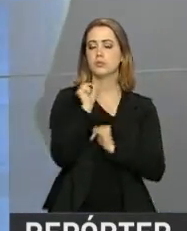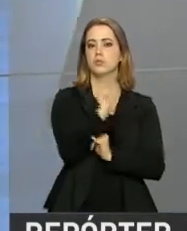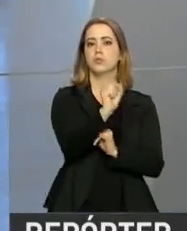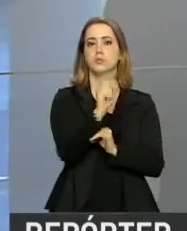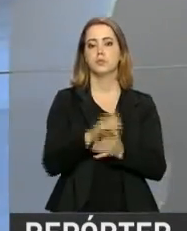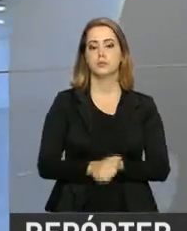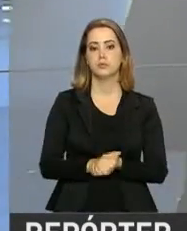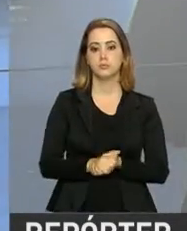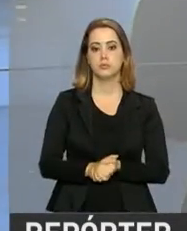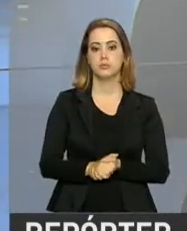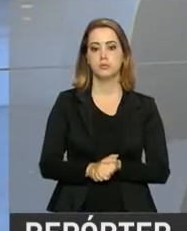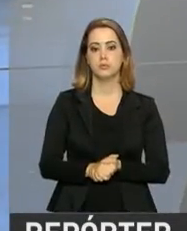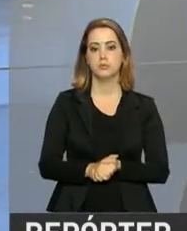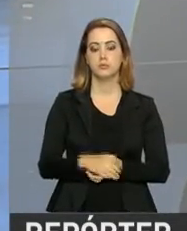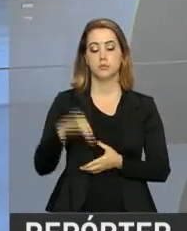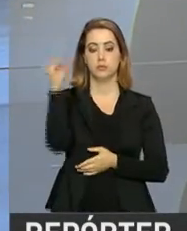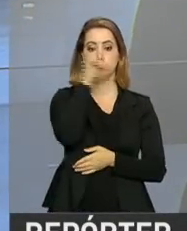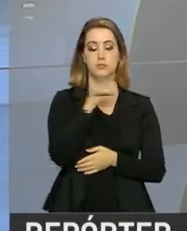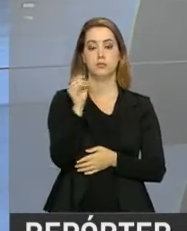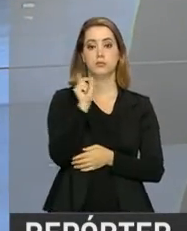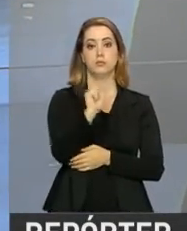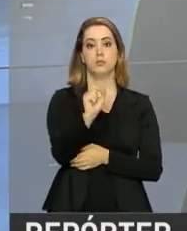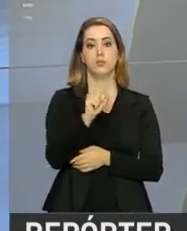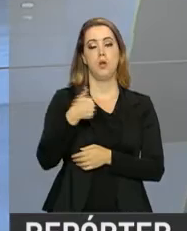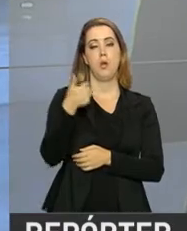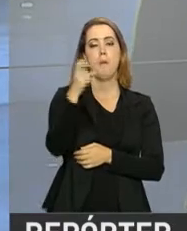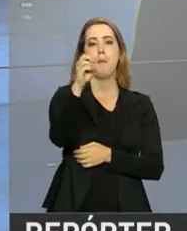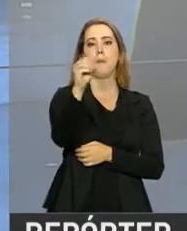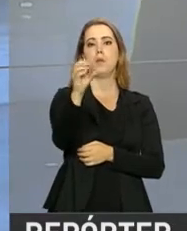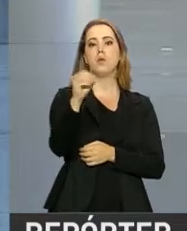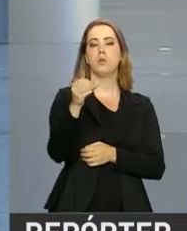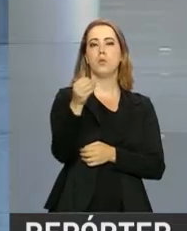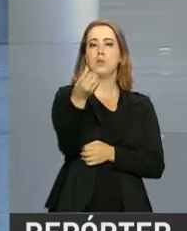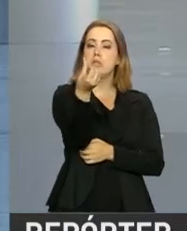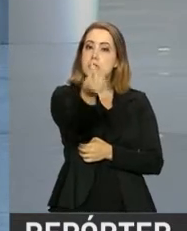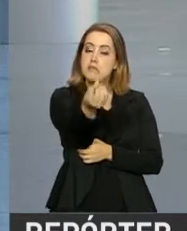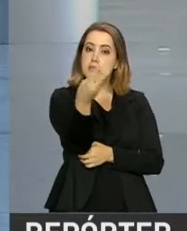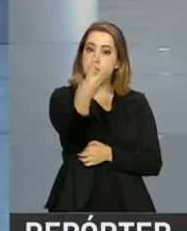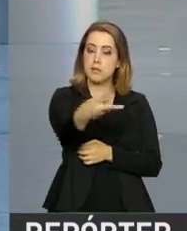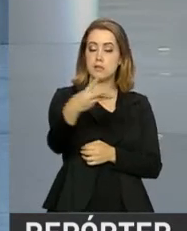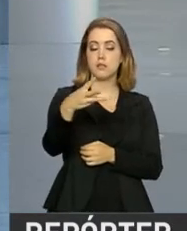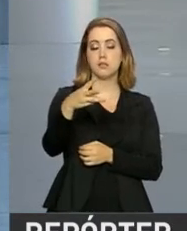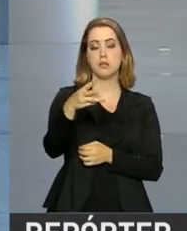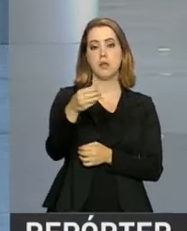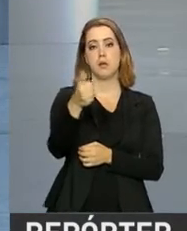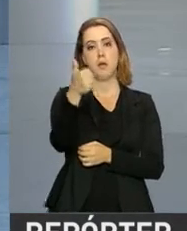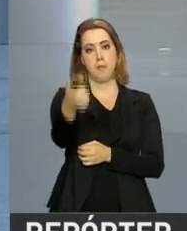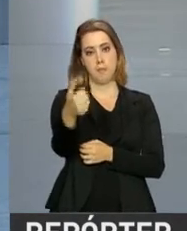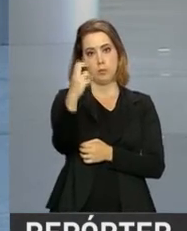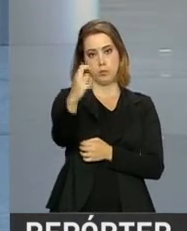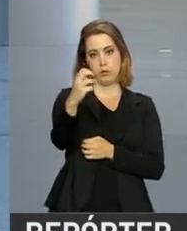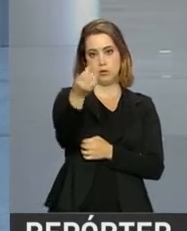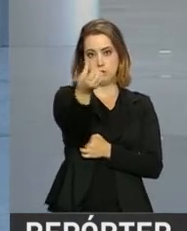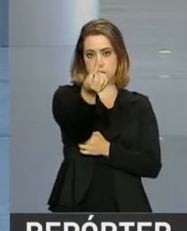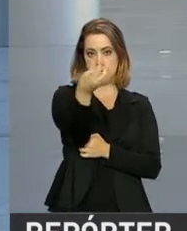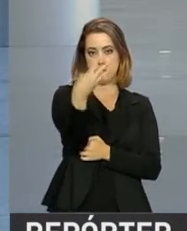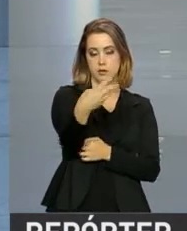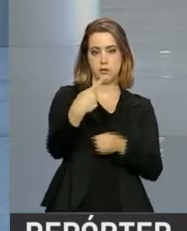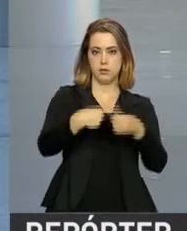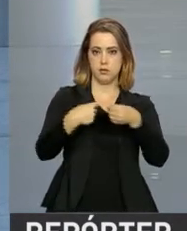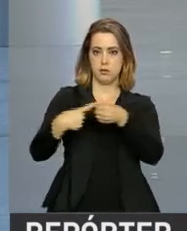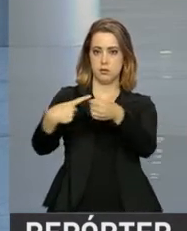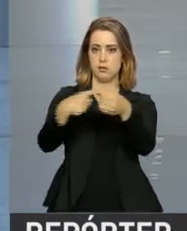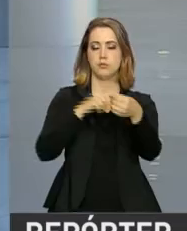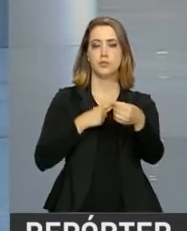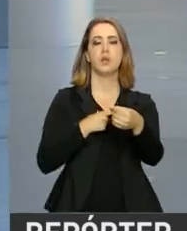lá paulo olá zé luís são ao todo mil 563 municípios que até a última sexta-feira tiveram a